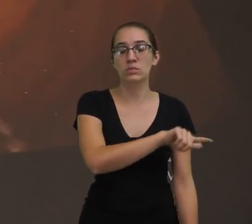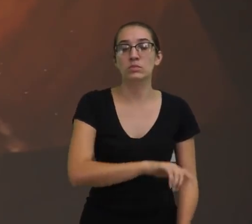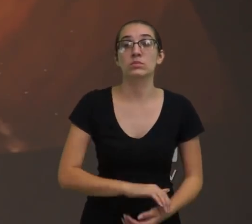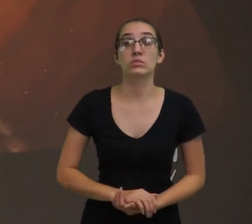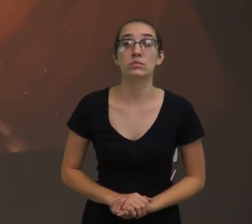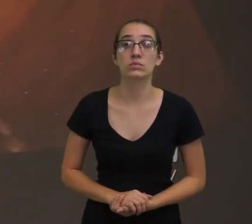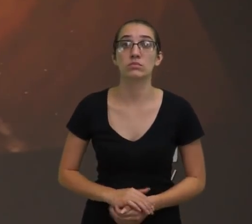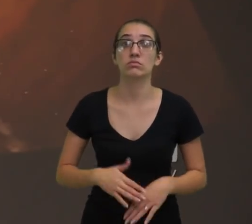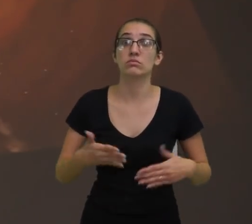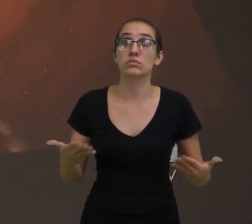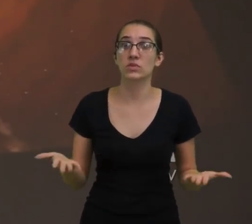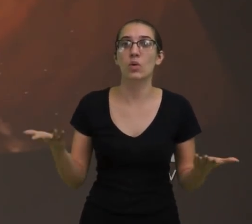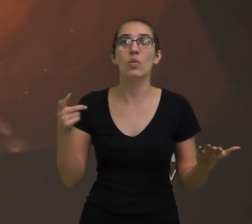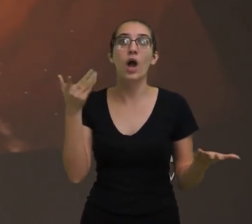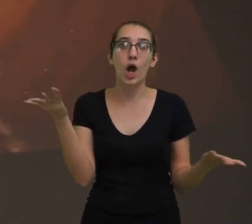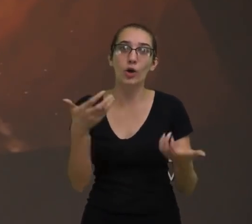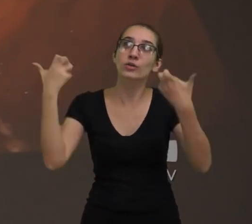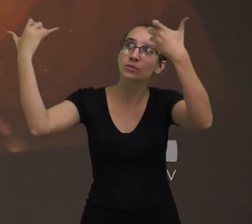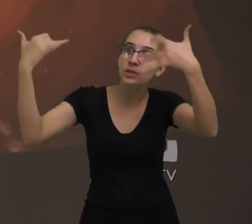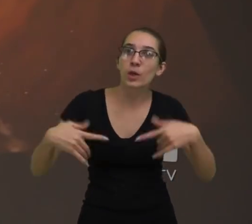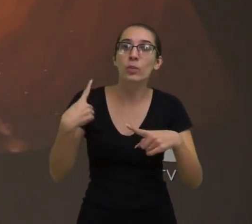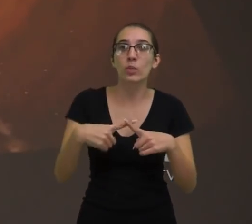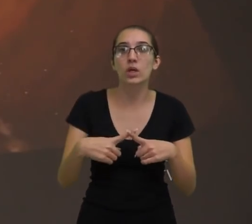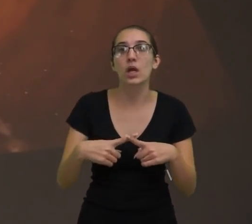falar para vocês um pouquinho do centro da Via Láctea. Tá?